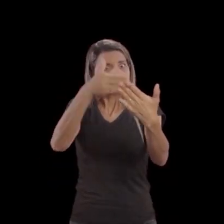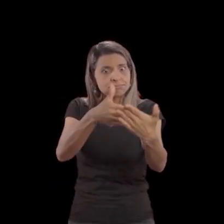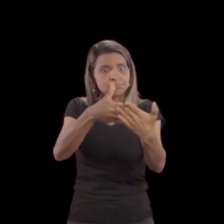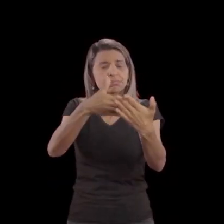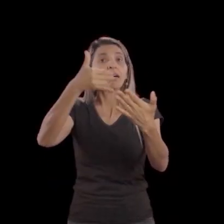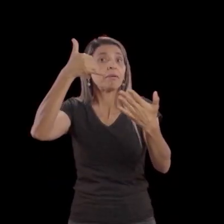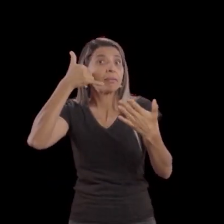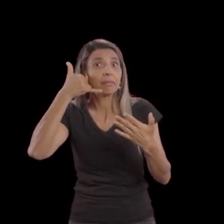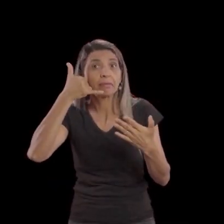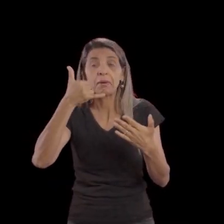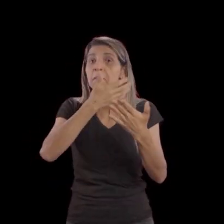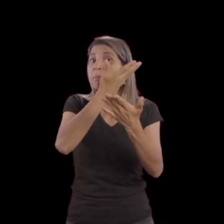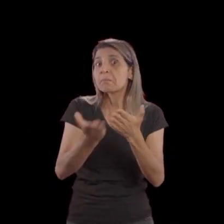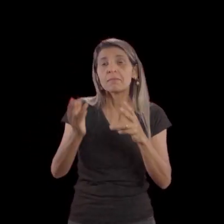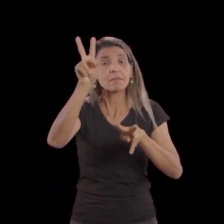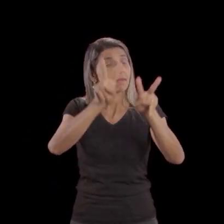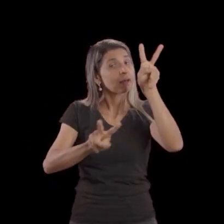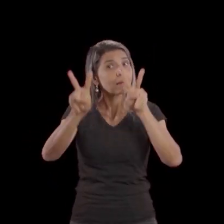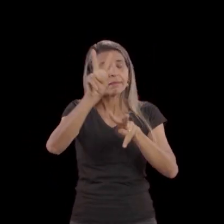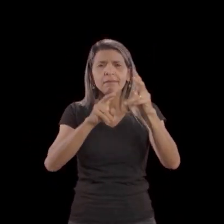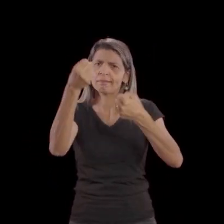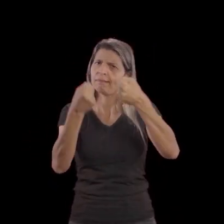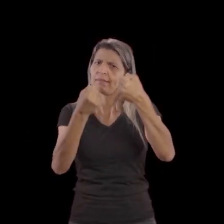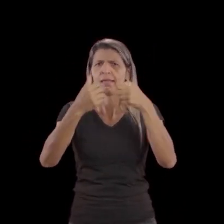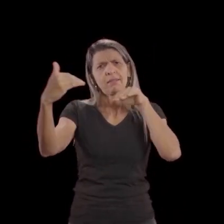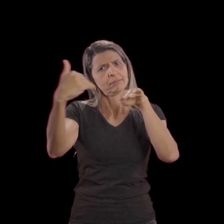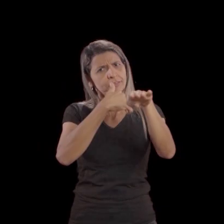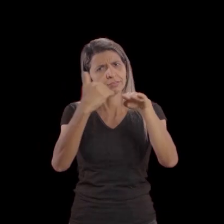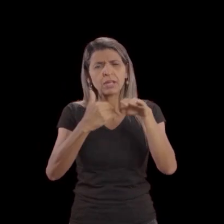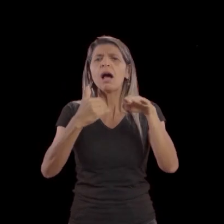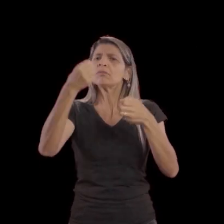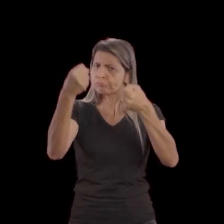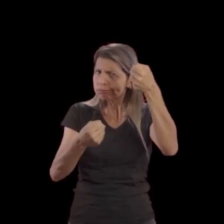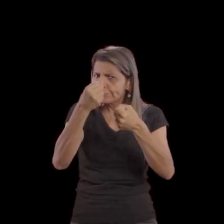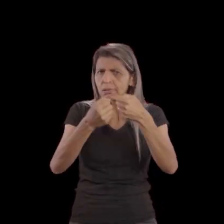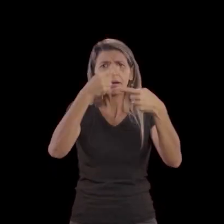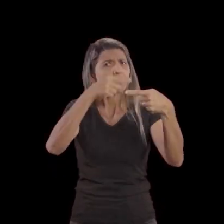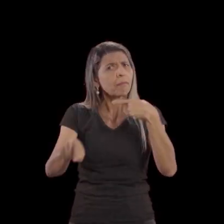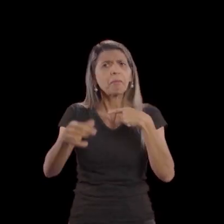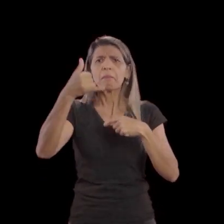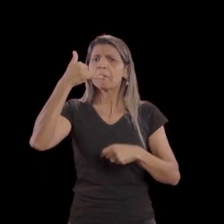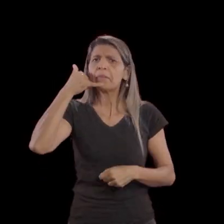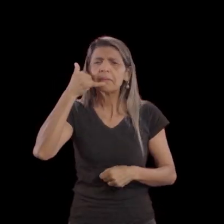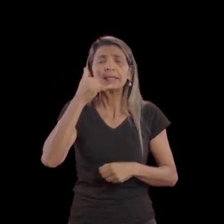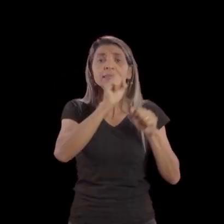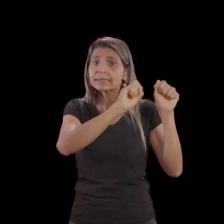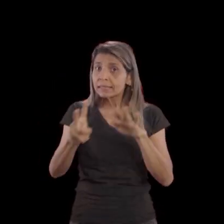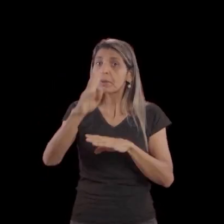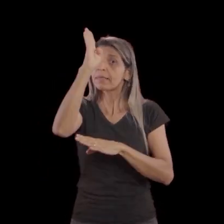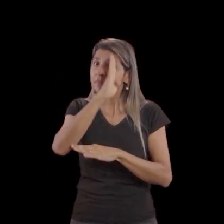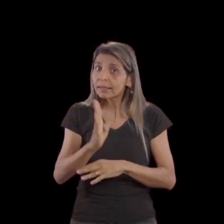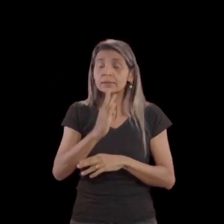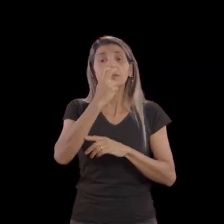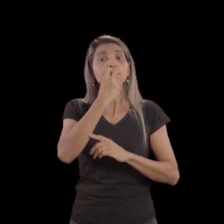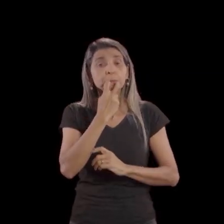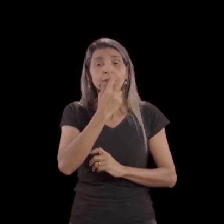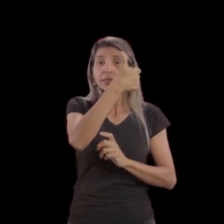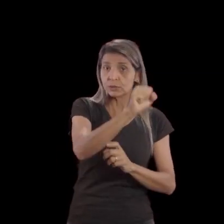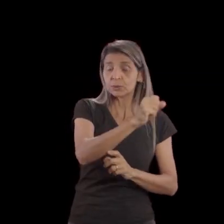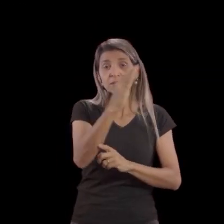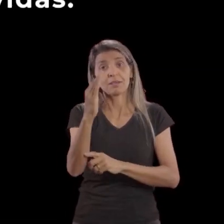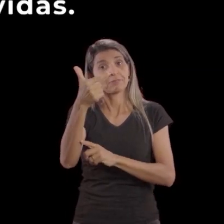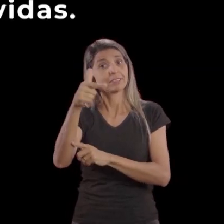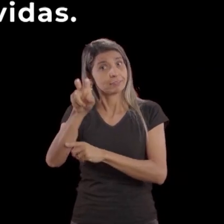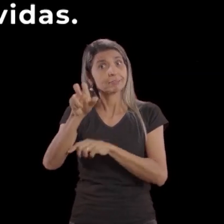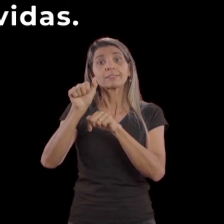você dá atenção a sua rede social você perde a atenção no trânsito se dirigir não use o seu celular Semana Nacional